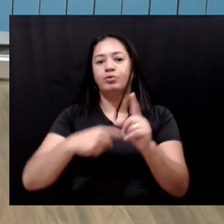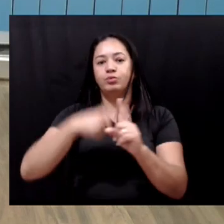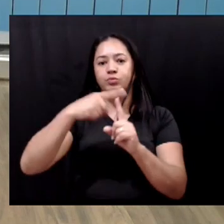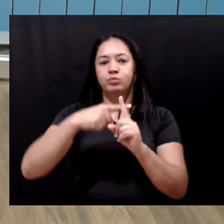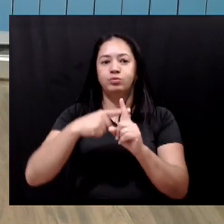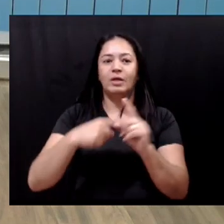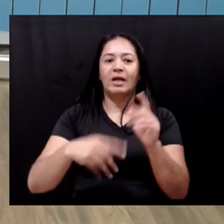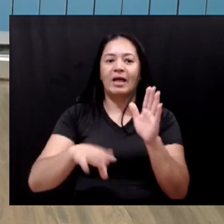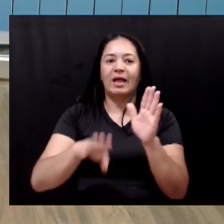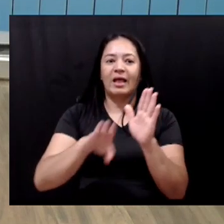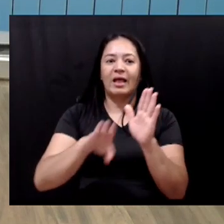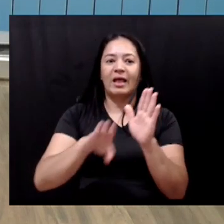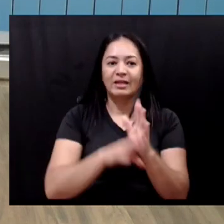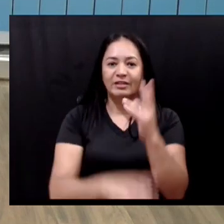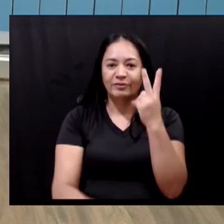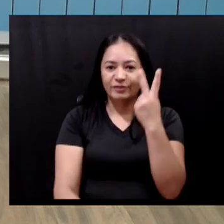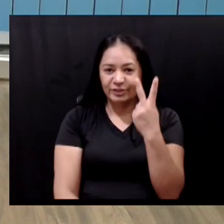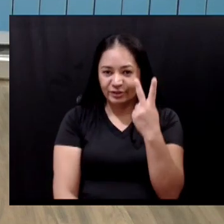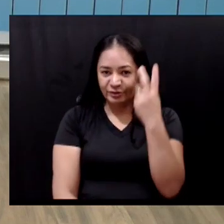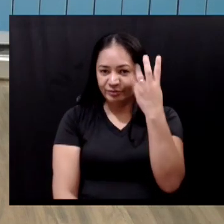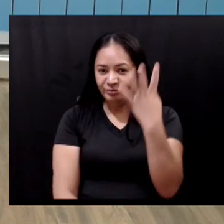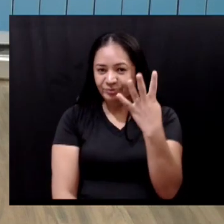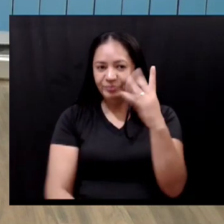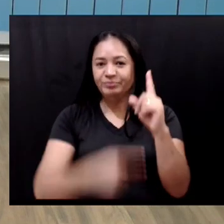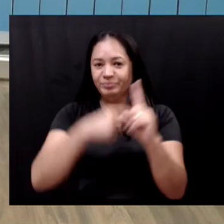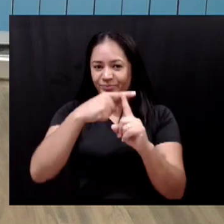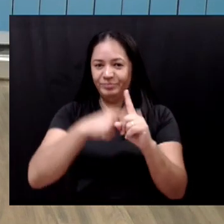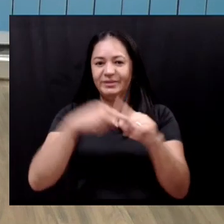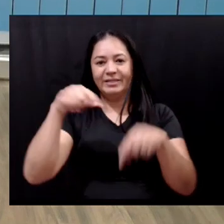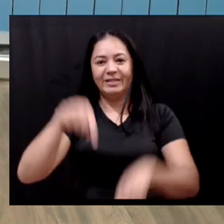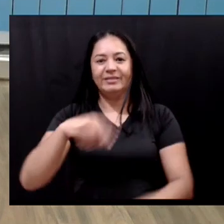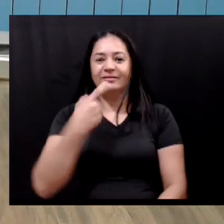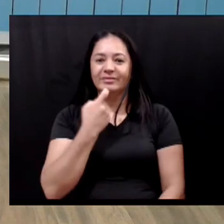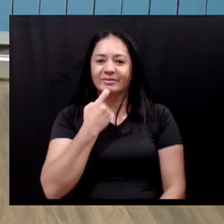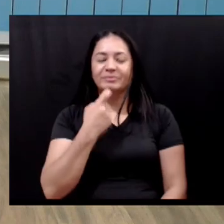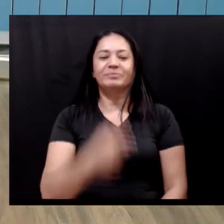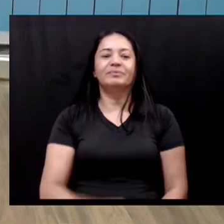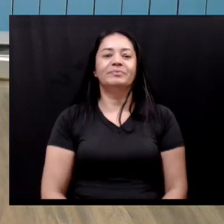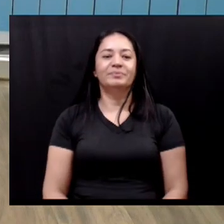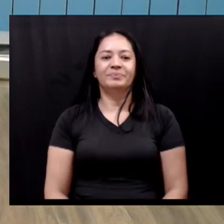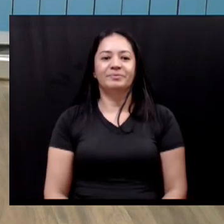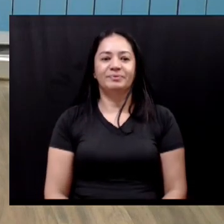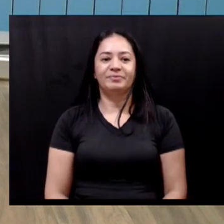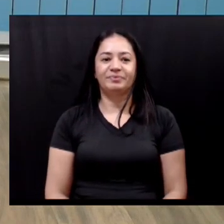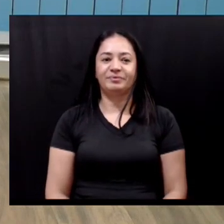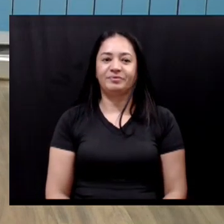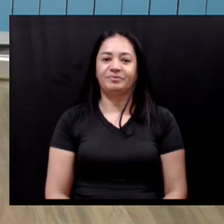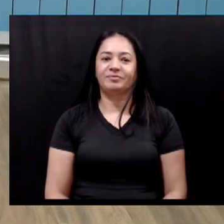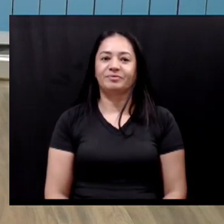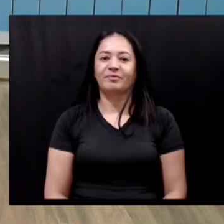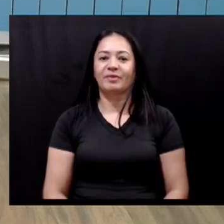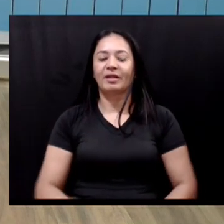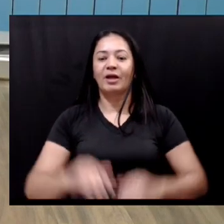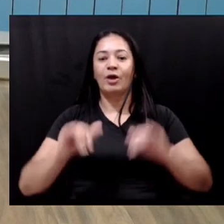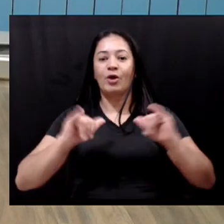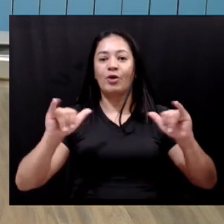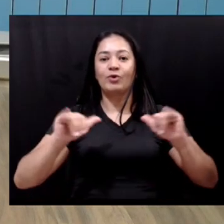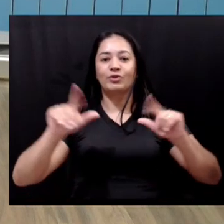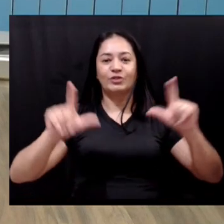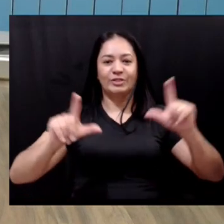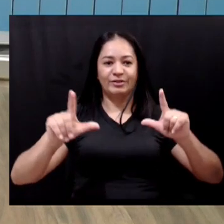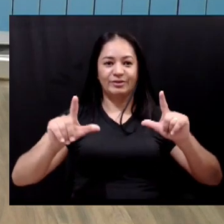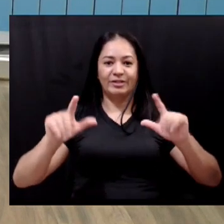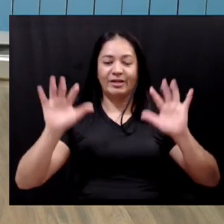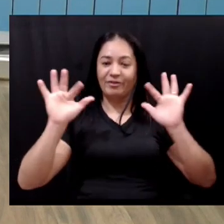passa dos 24 graus aqui na cidade de Campinas. O Jornal Câmara Notícia fica por aqui.